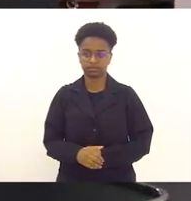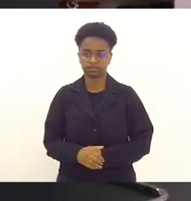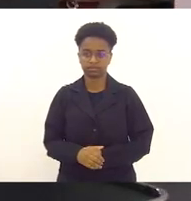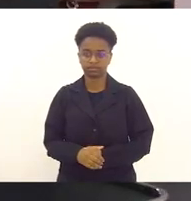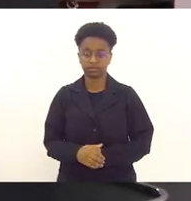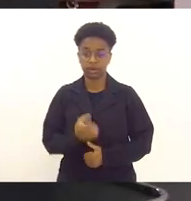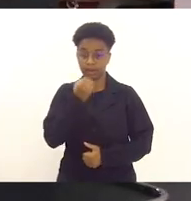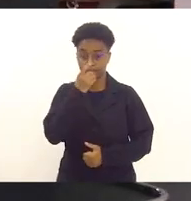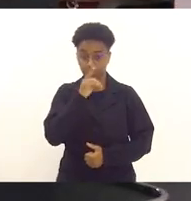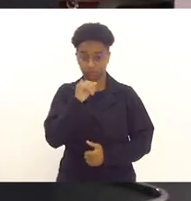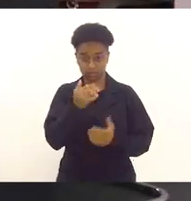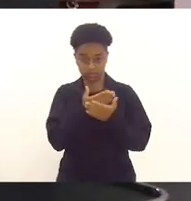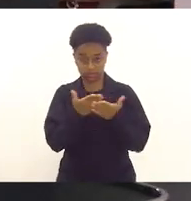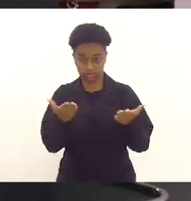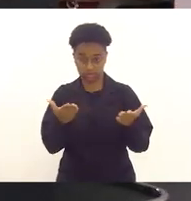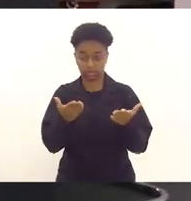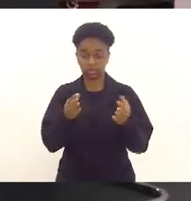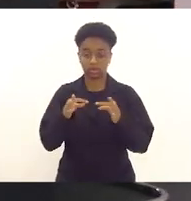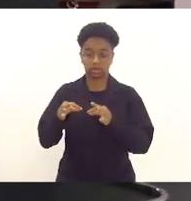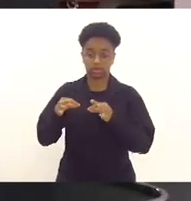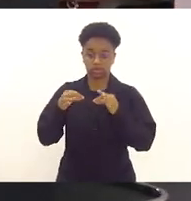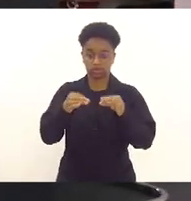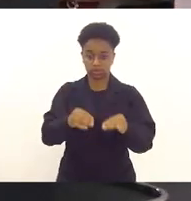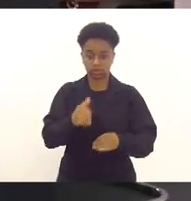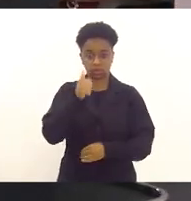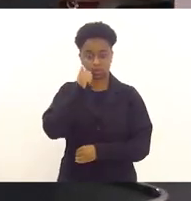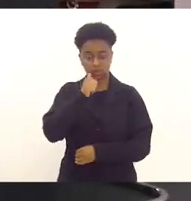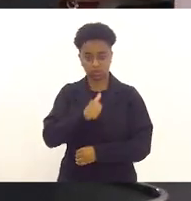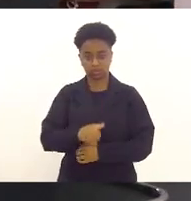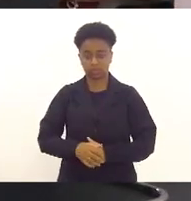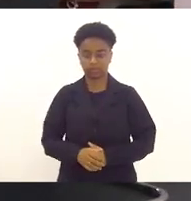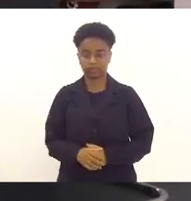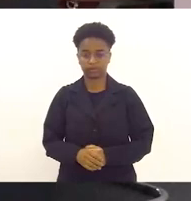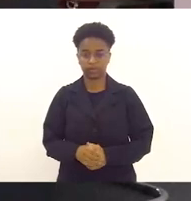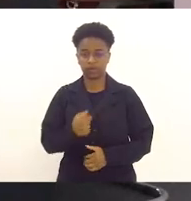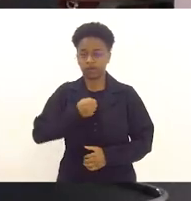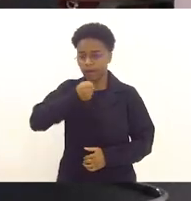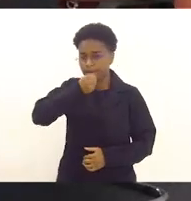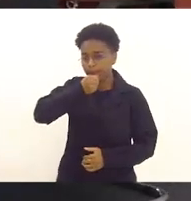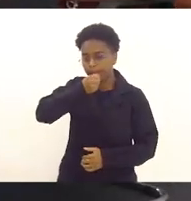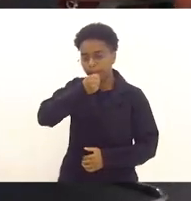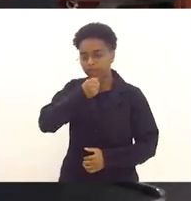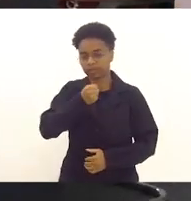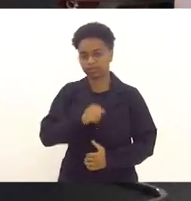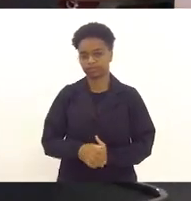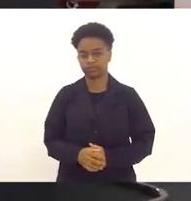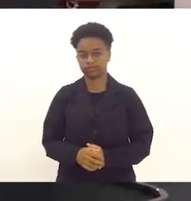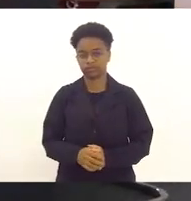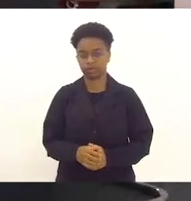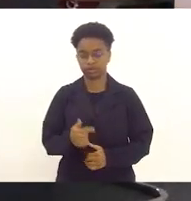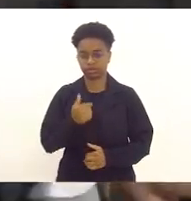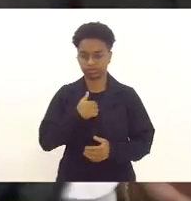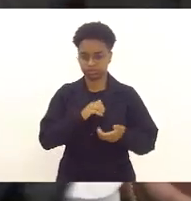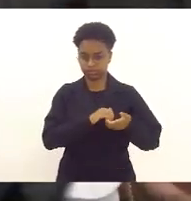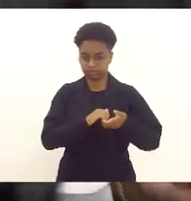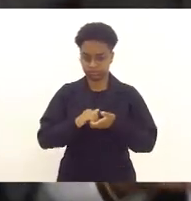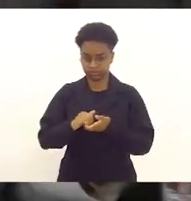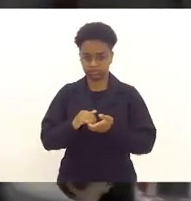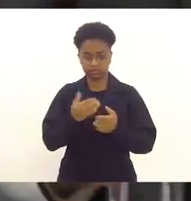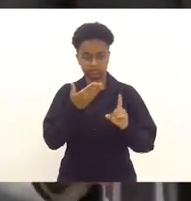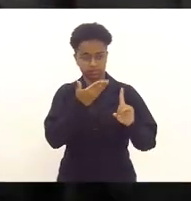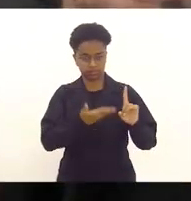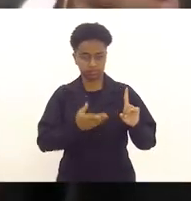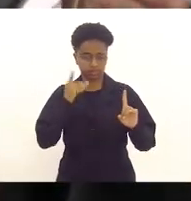bom dia a todas Fala bem pertinho aqui comprimento aqui a nossa querida